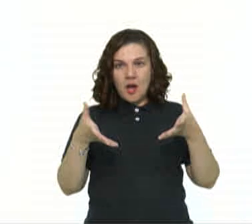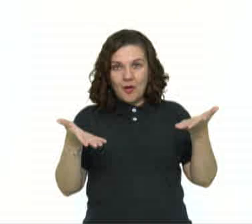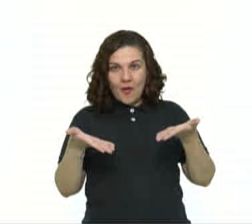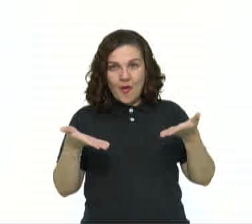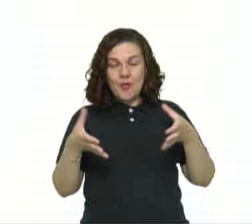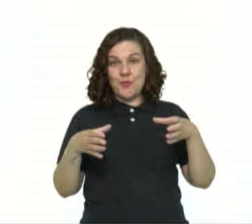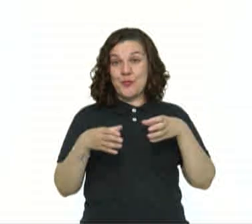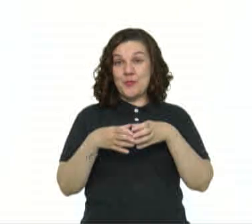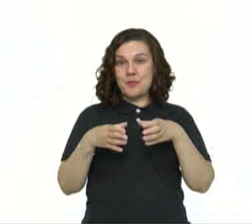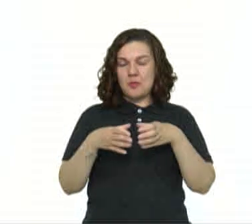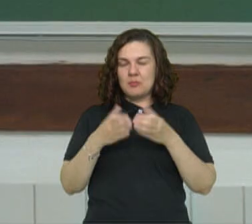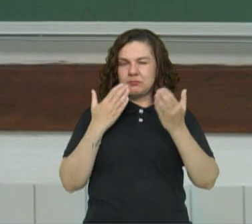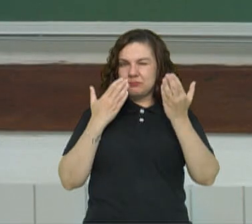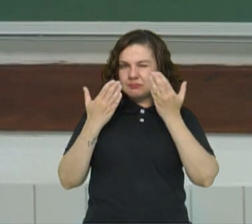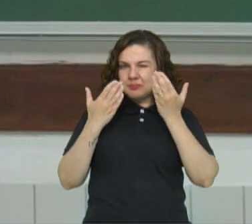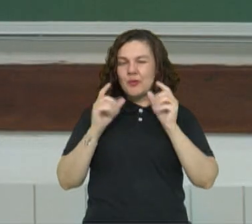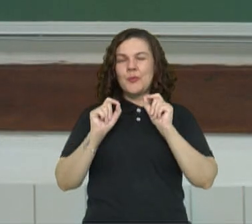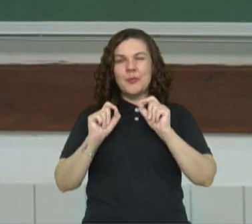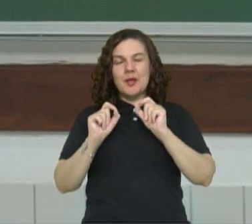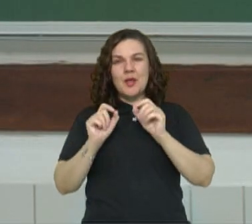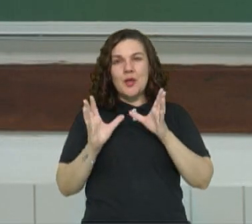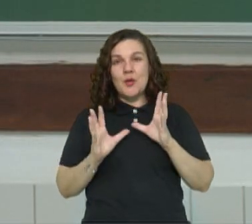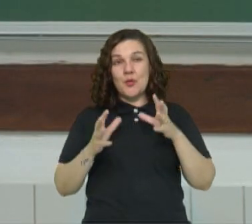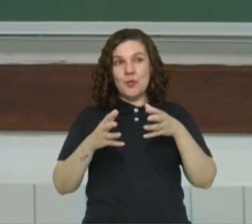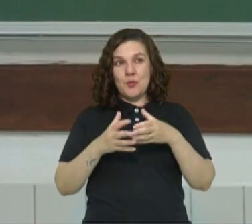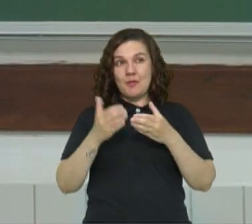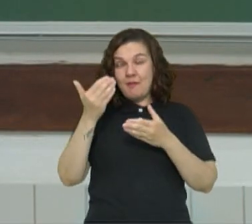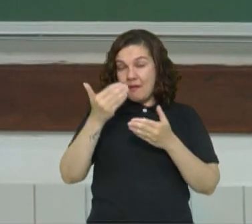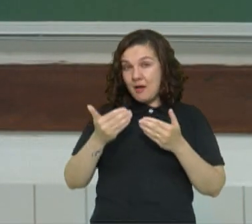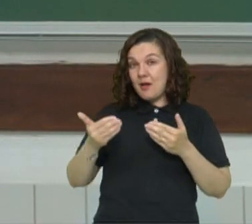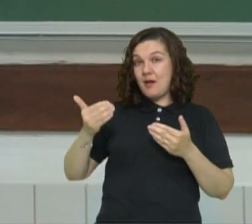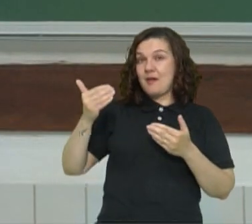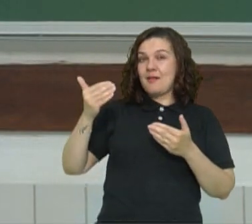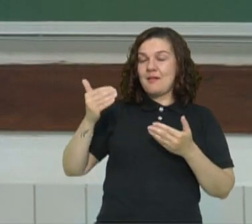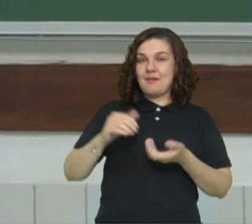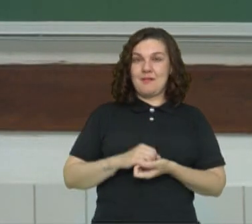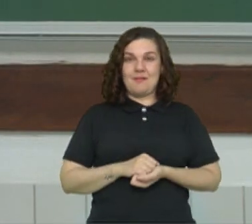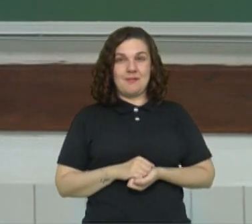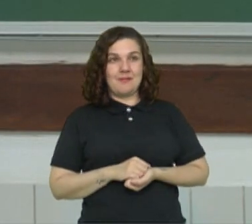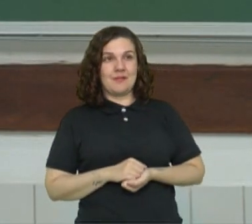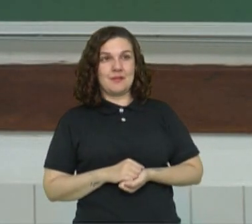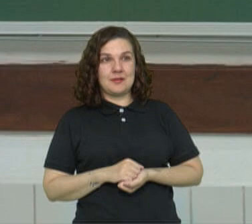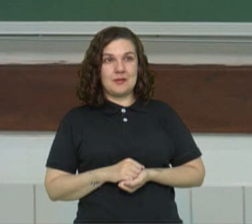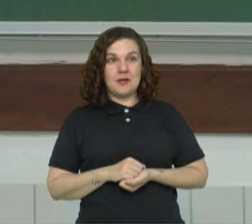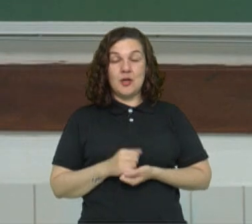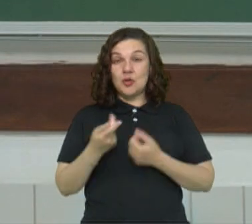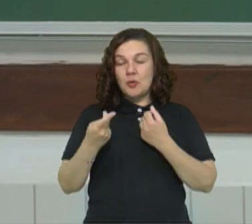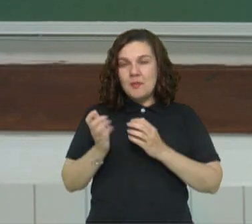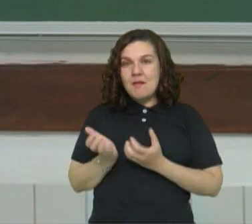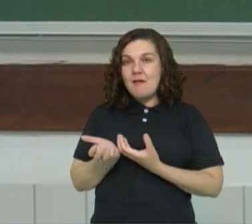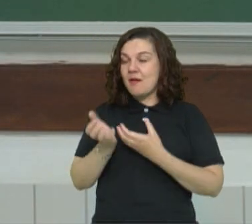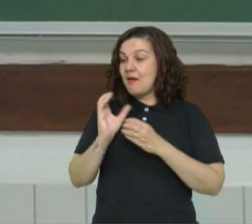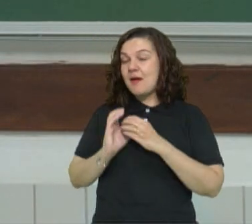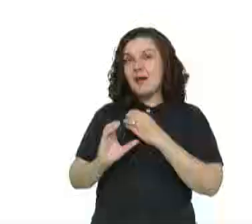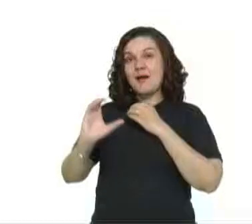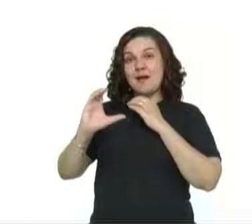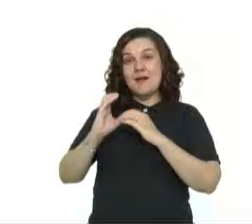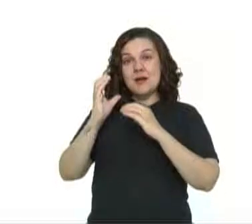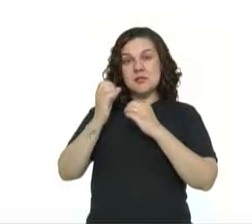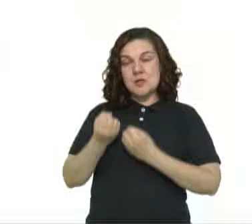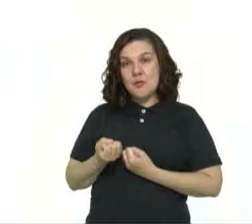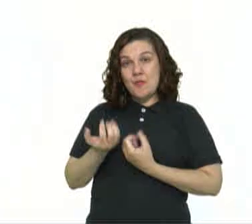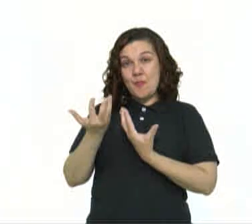agora analisar um pouquinho essa obra, tá? Ela é canção e poesia. Ela é